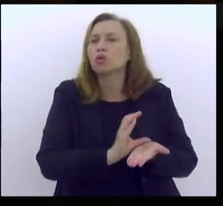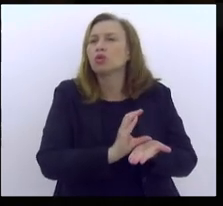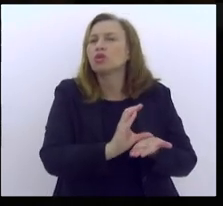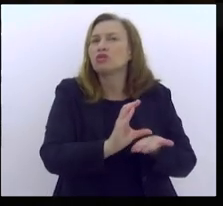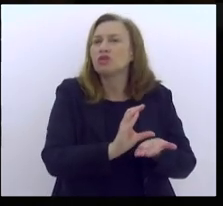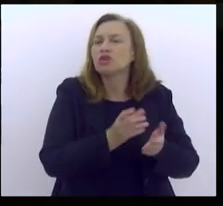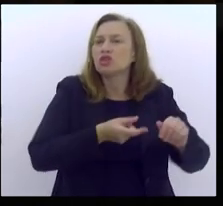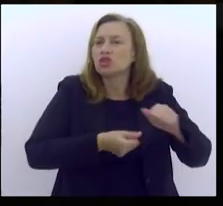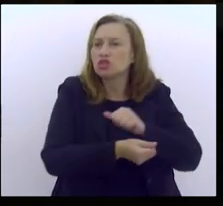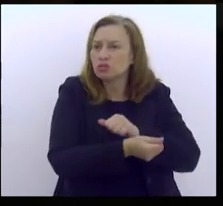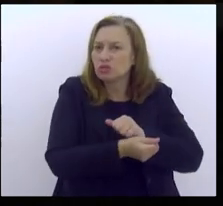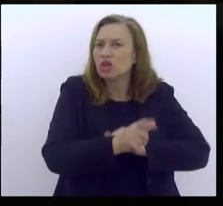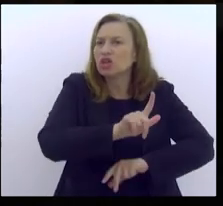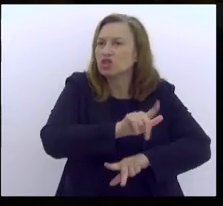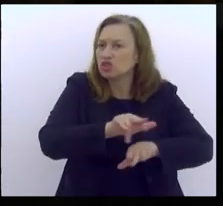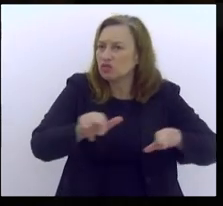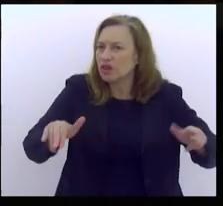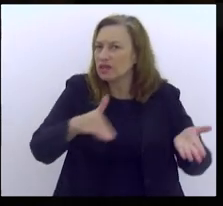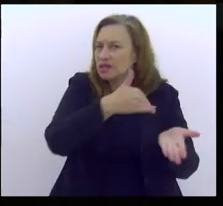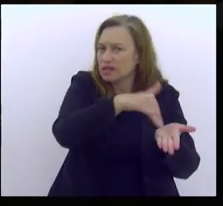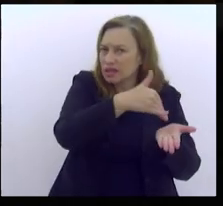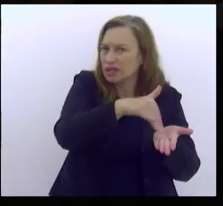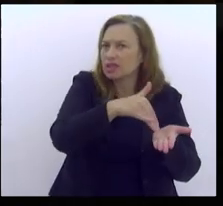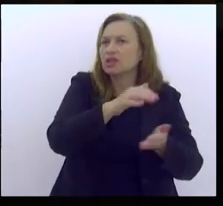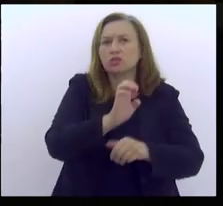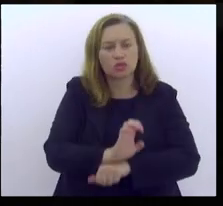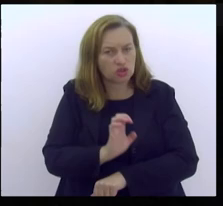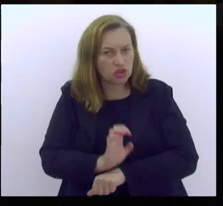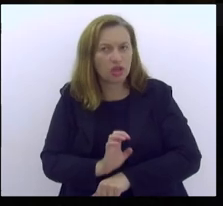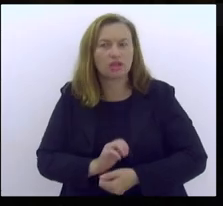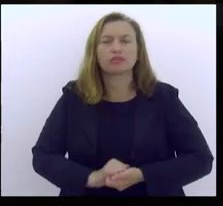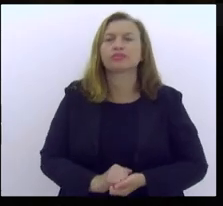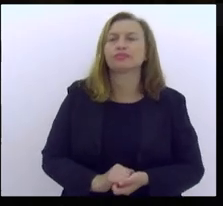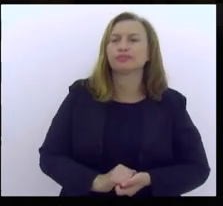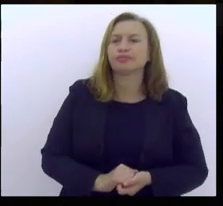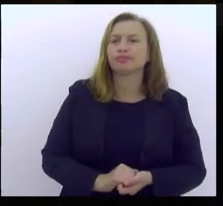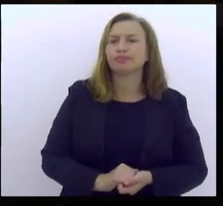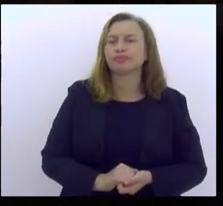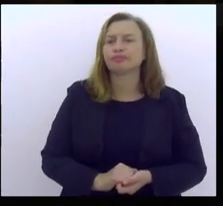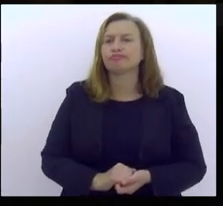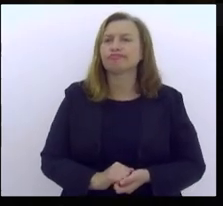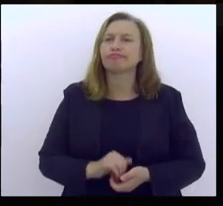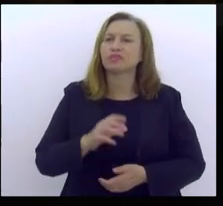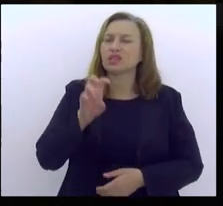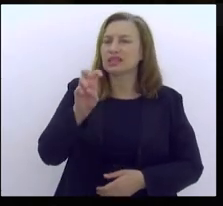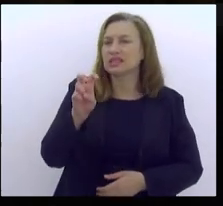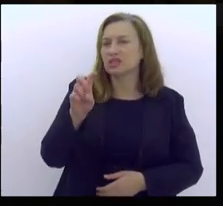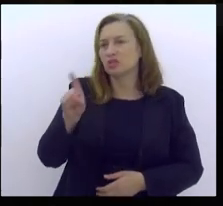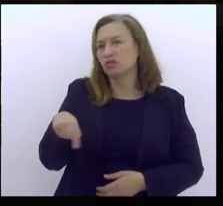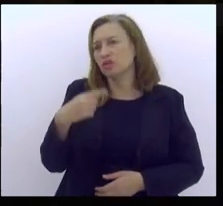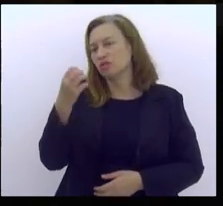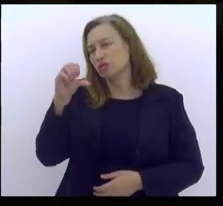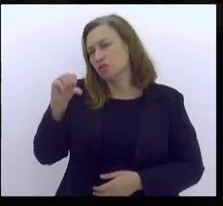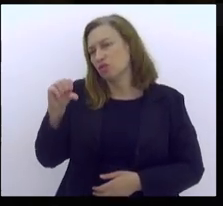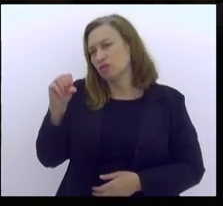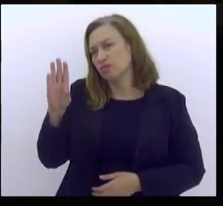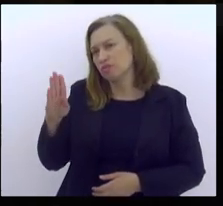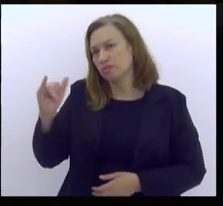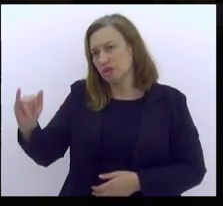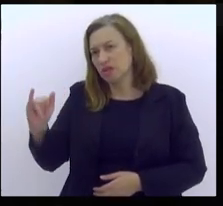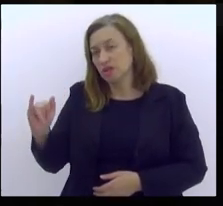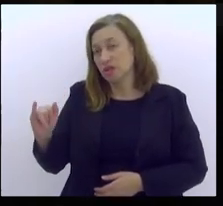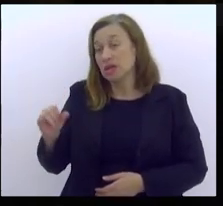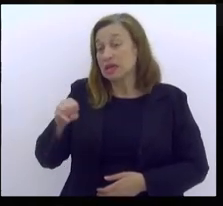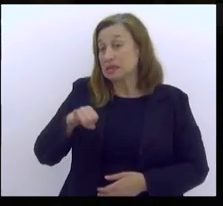Investimento, eu digo, das diversas secretarias do Estado, da fonte Tesouro. Tem exatamente 5,9 bi. Se